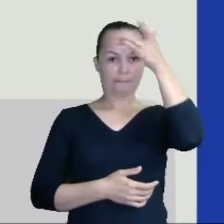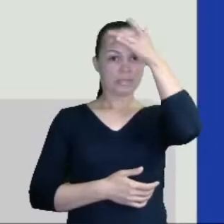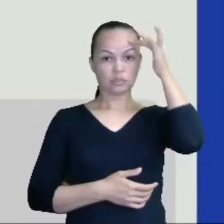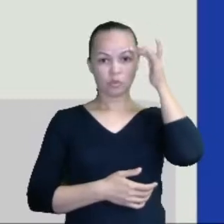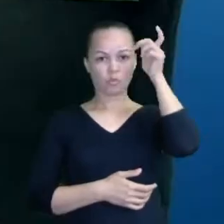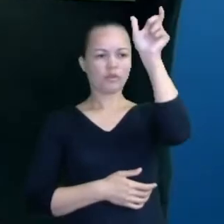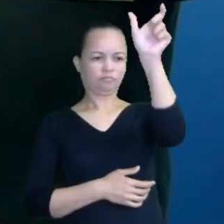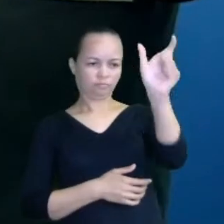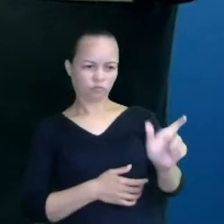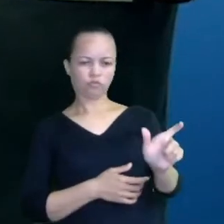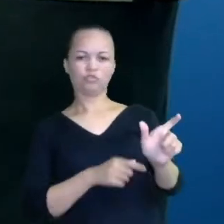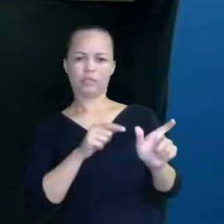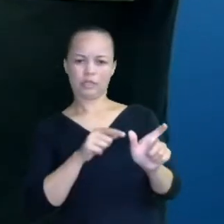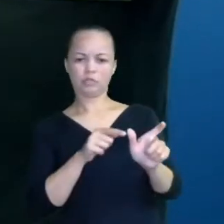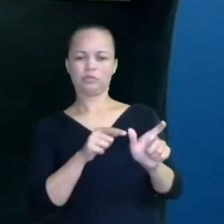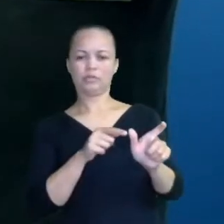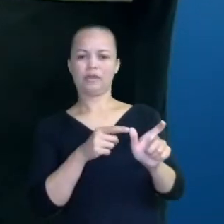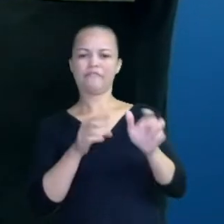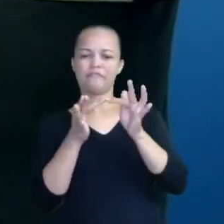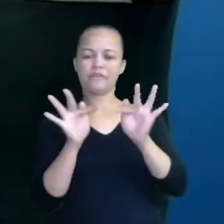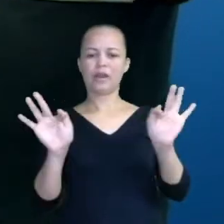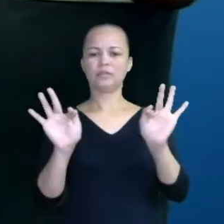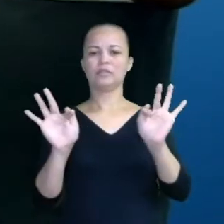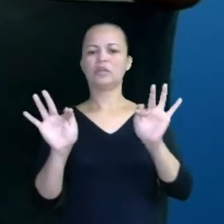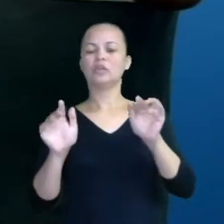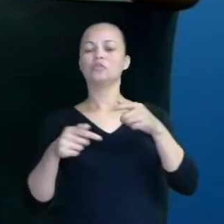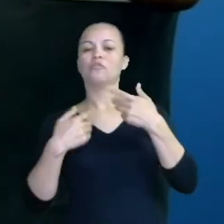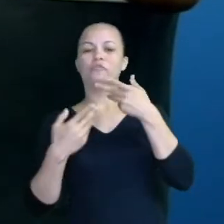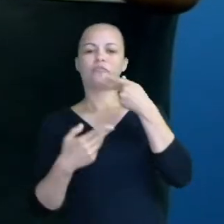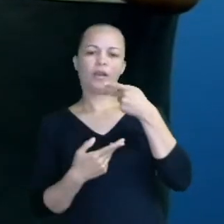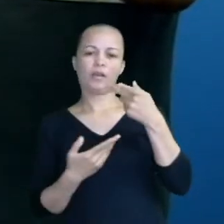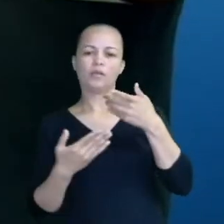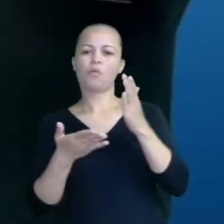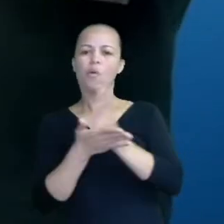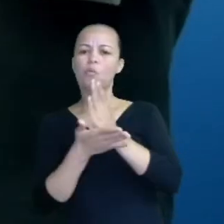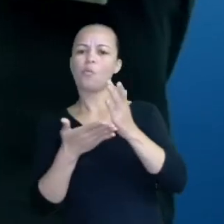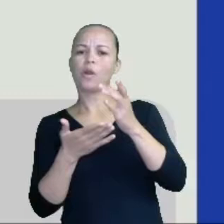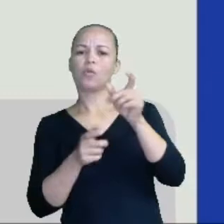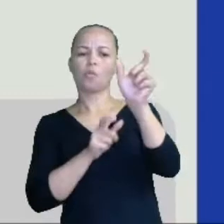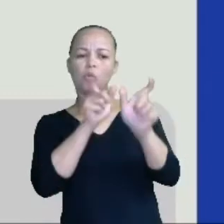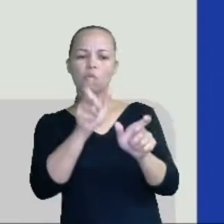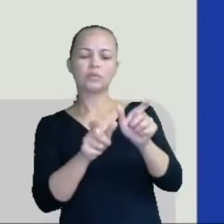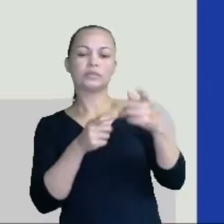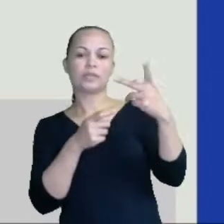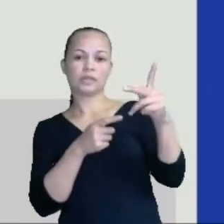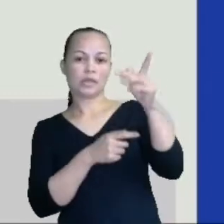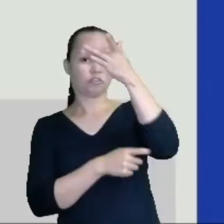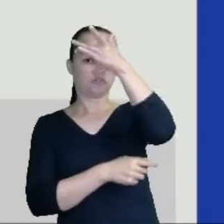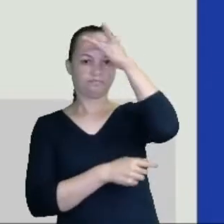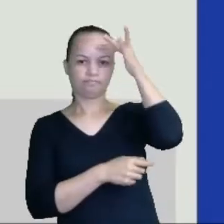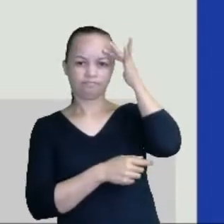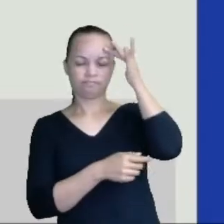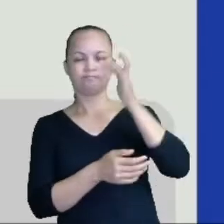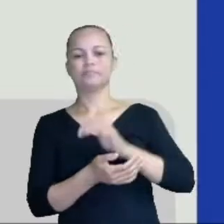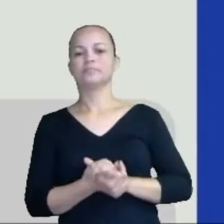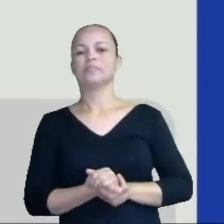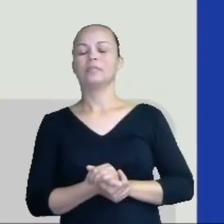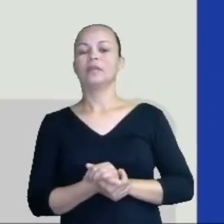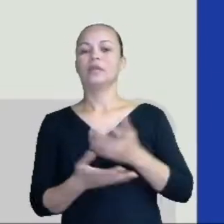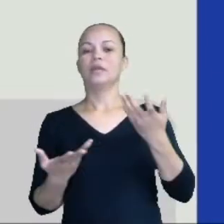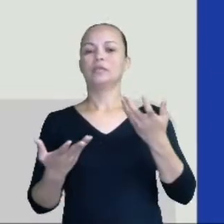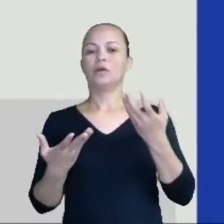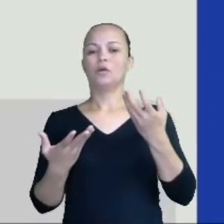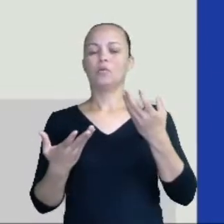quê? Porque eu estou falando algo a respeito das pessoas. Em uma frase, quando eu localizo